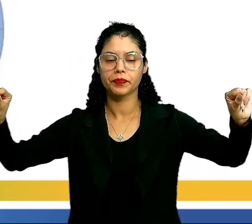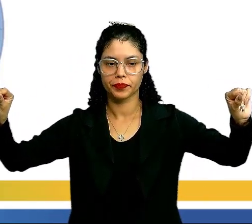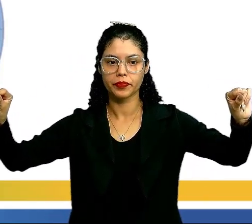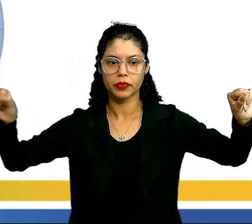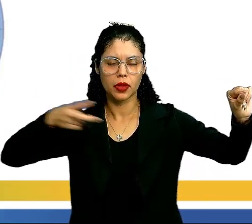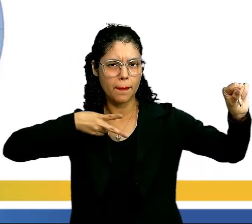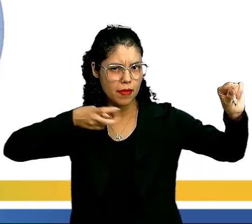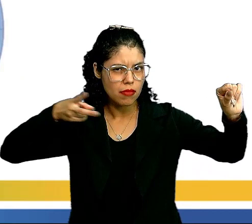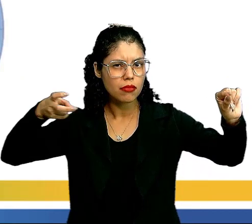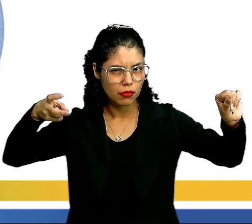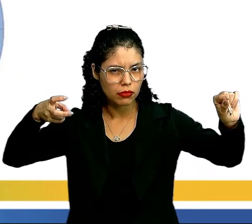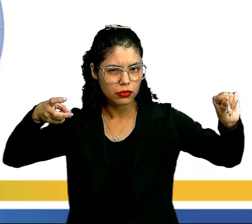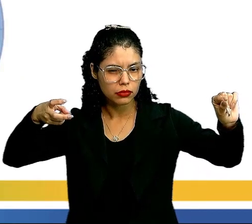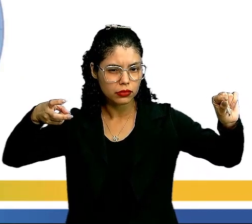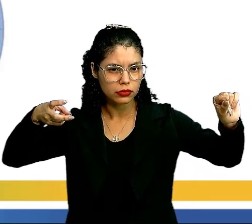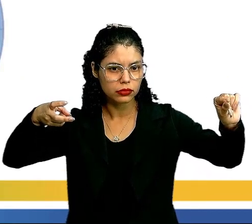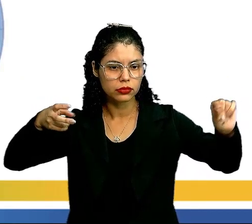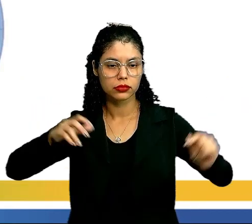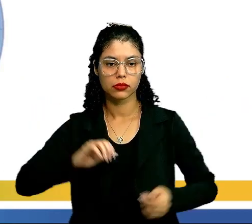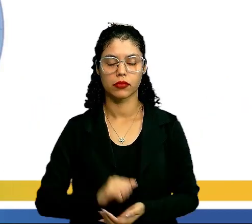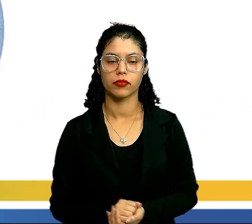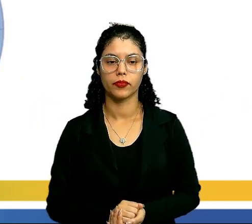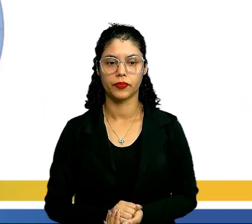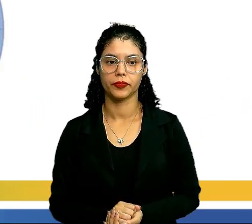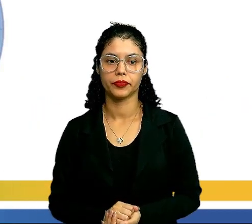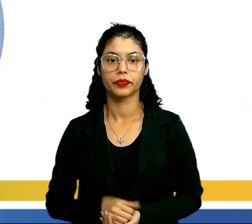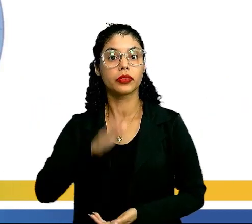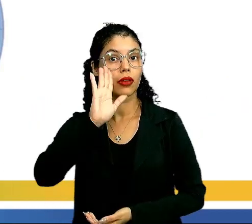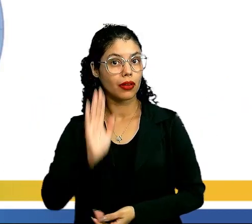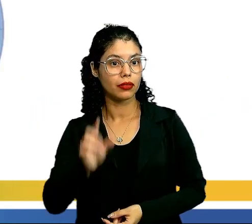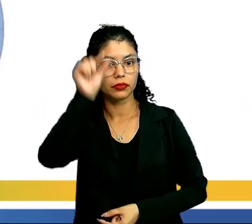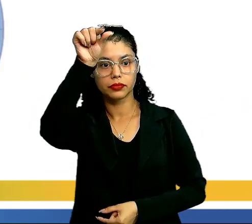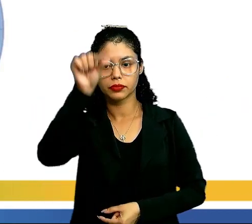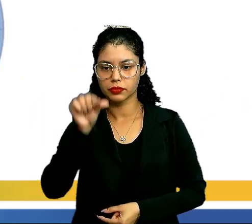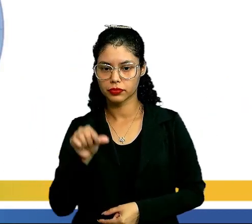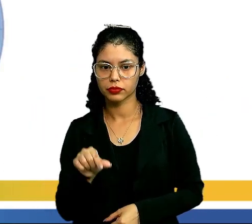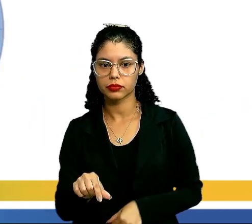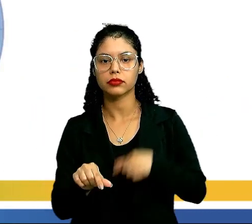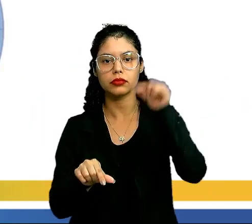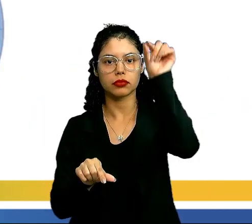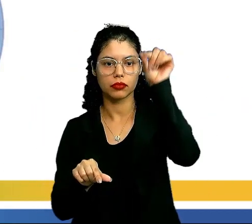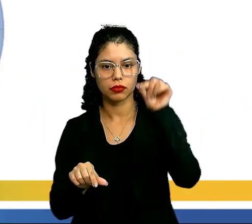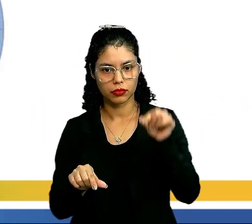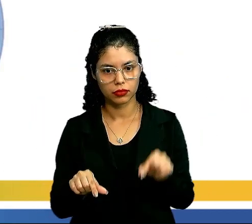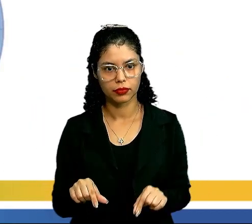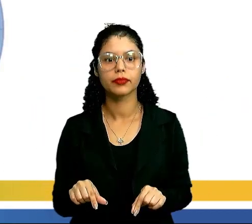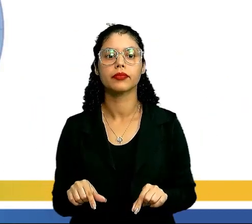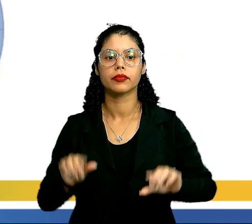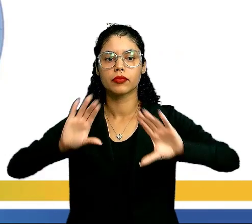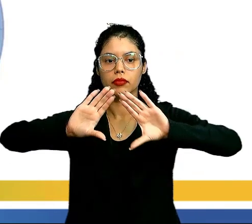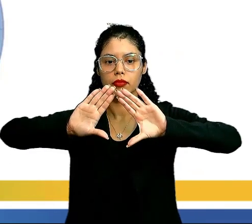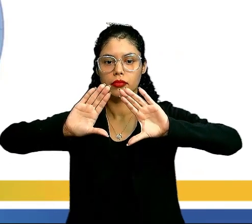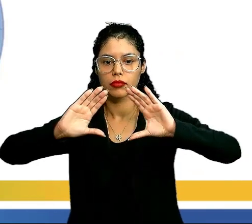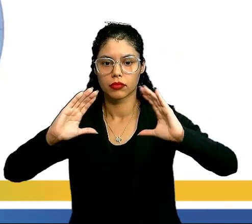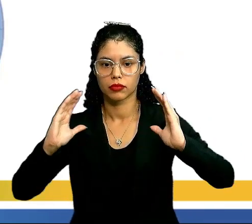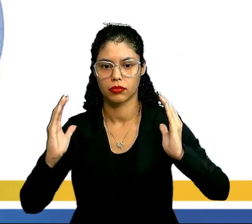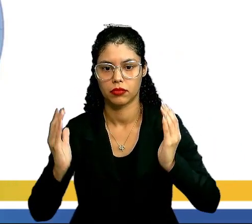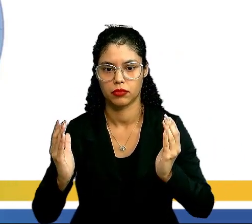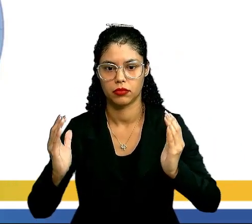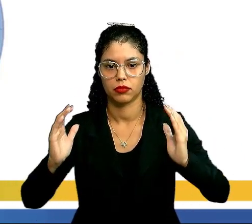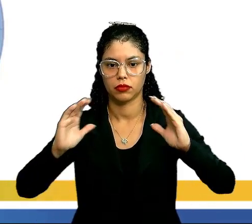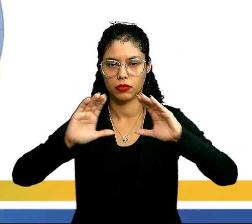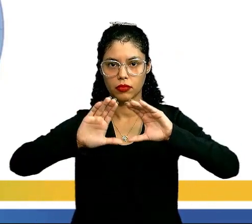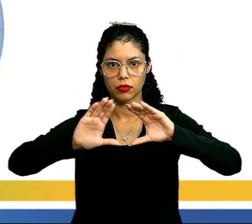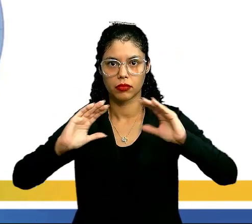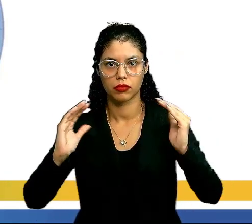Estão observando? Ó, os paralelos, ok? Já os meridianos, eles são representados em forma